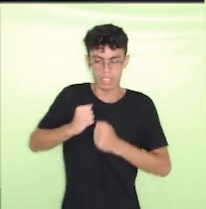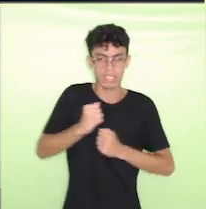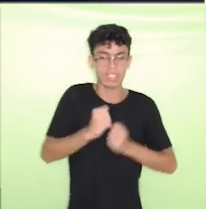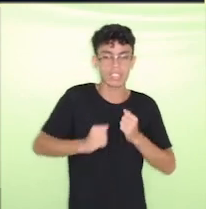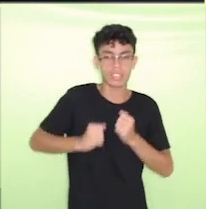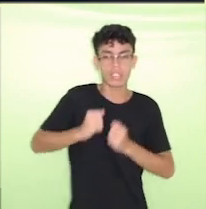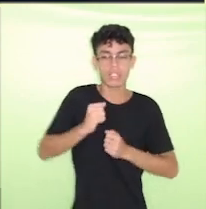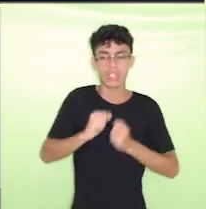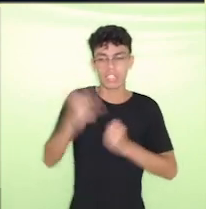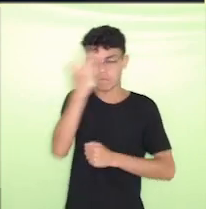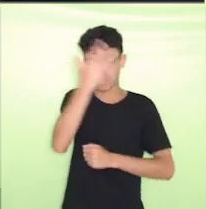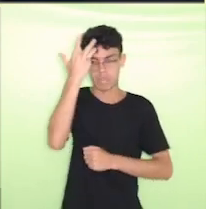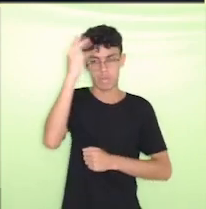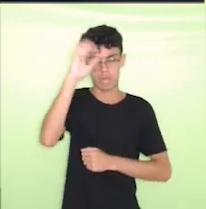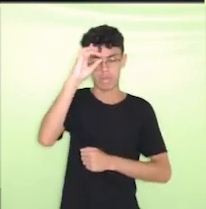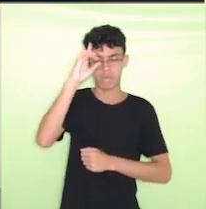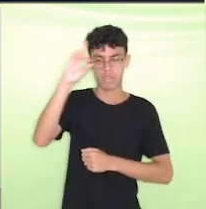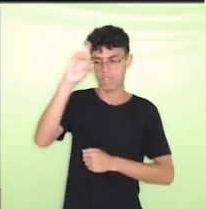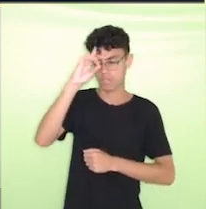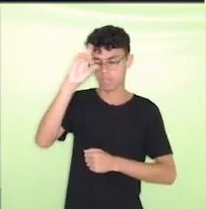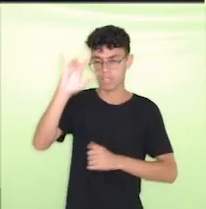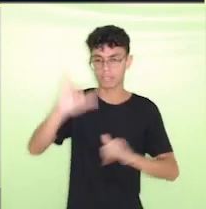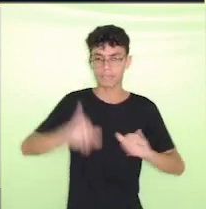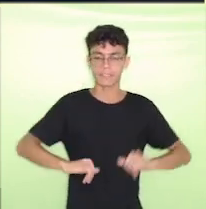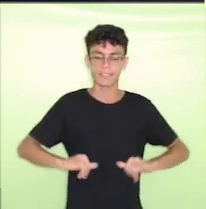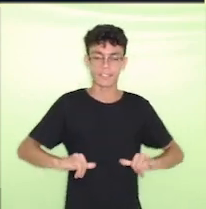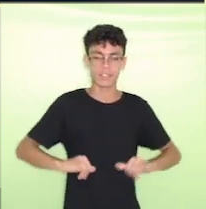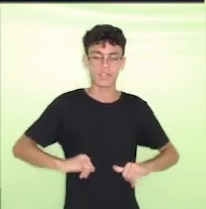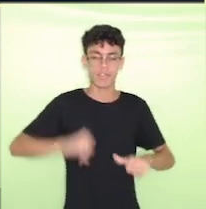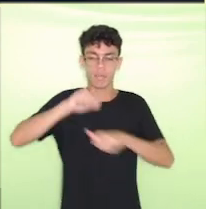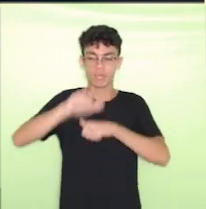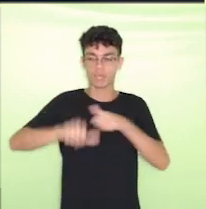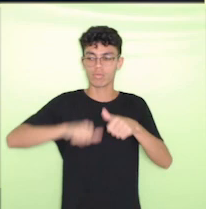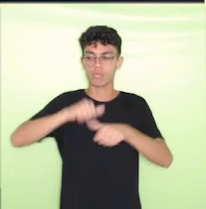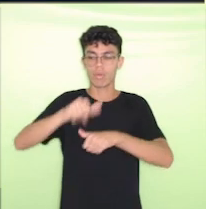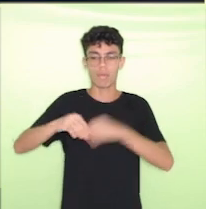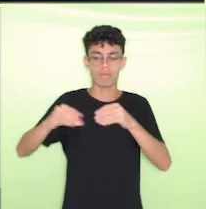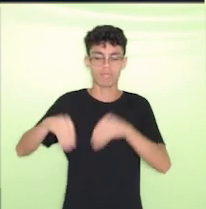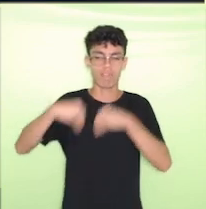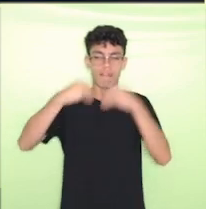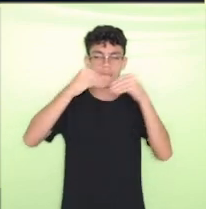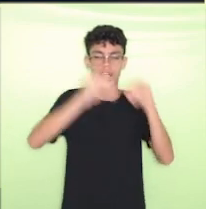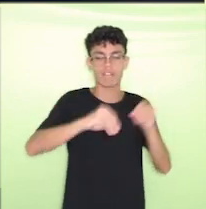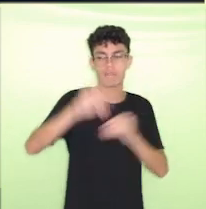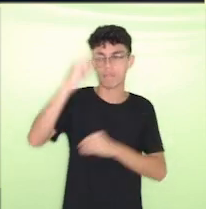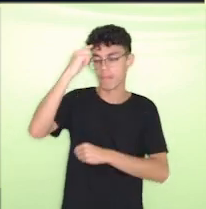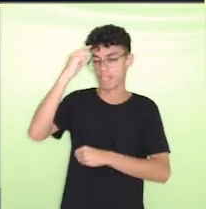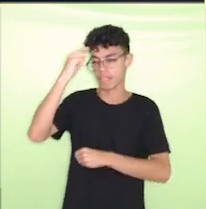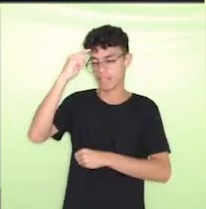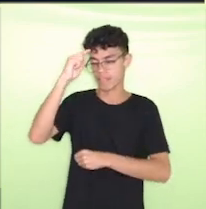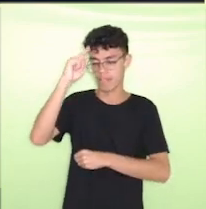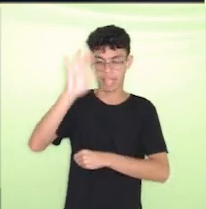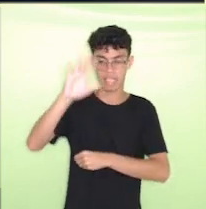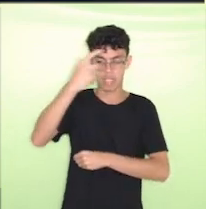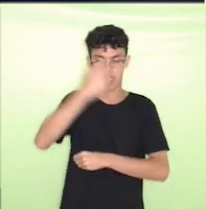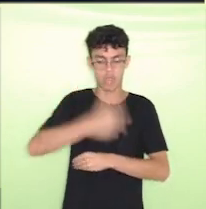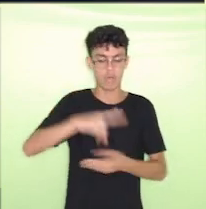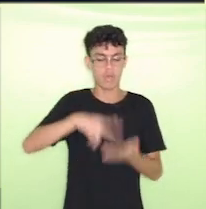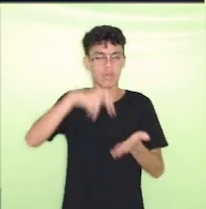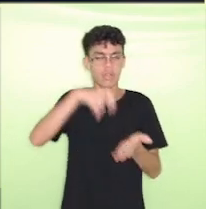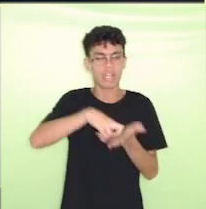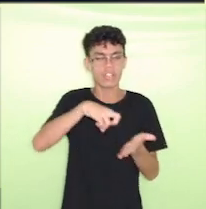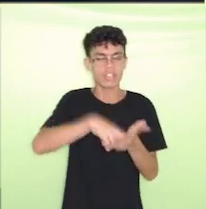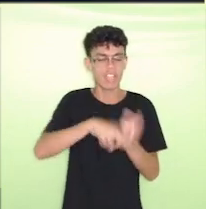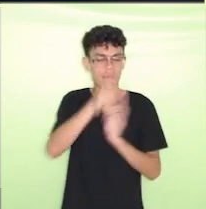das criaturas quando o dia a dia sofre certas modificações. Você pensa, por acaso, que eu castigaria